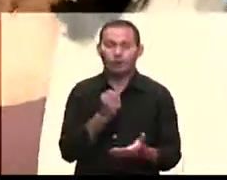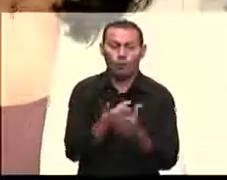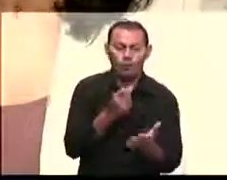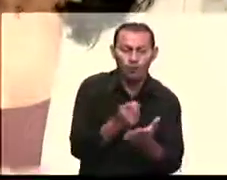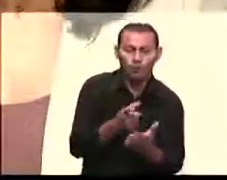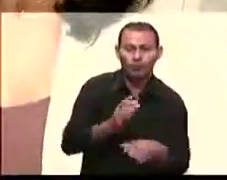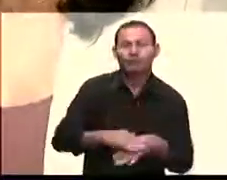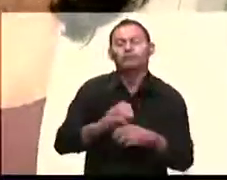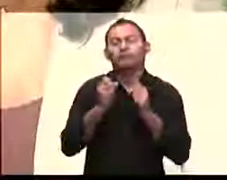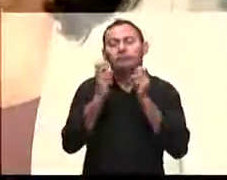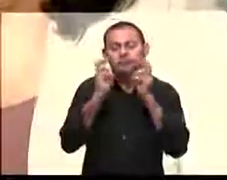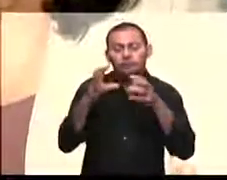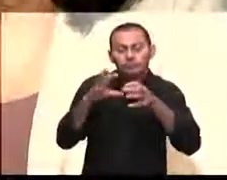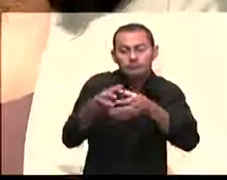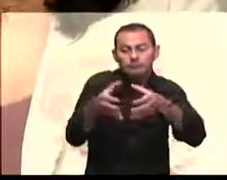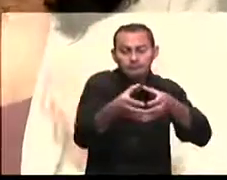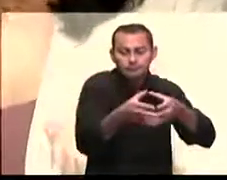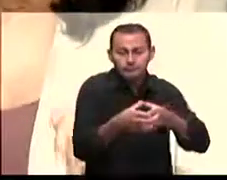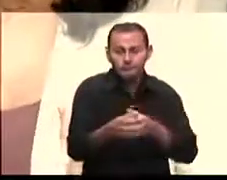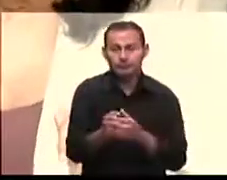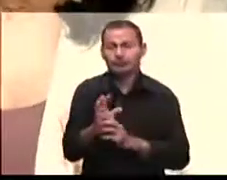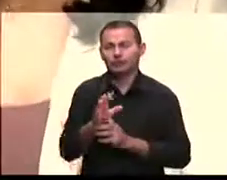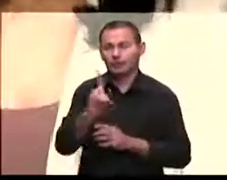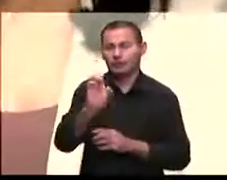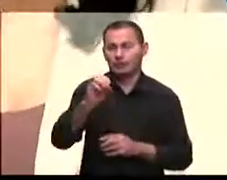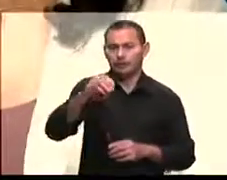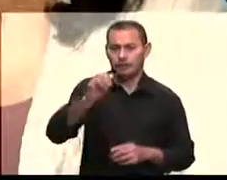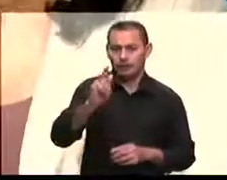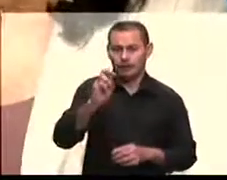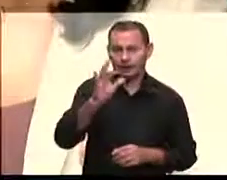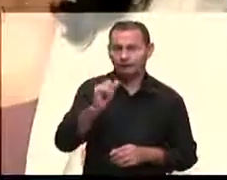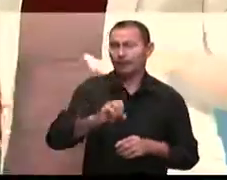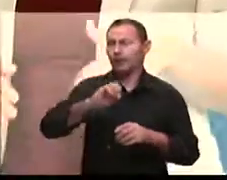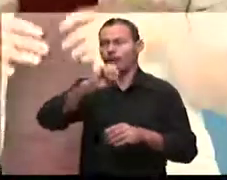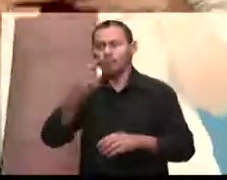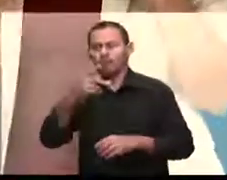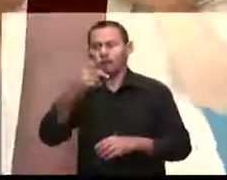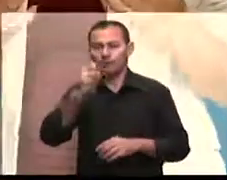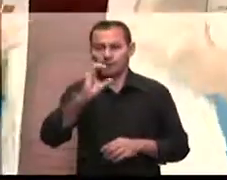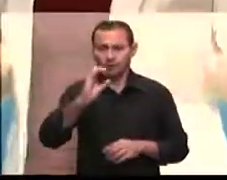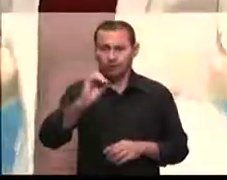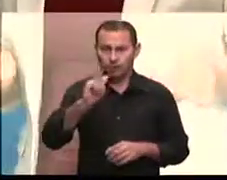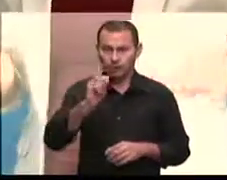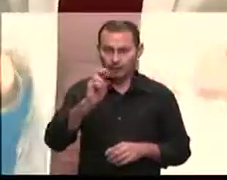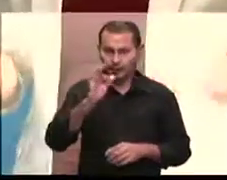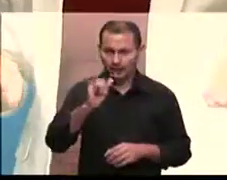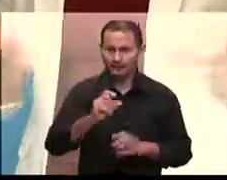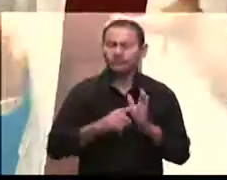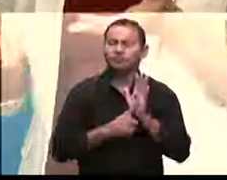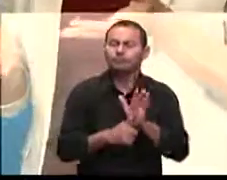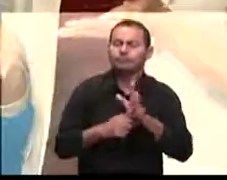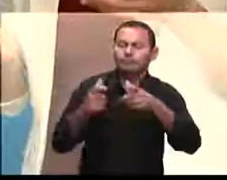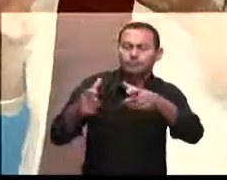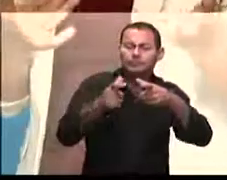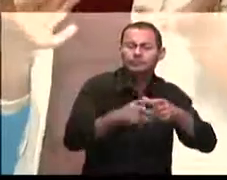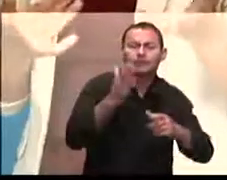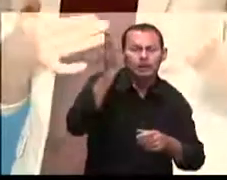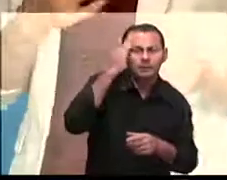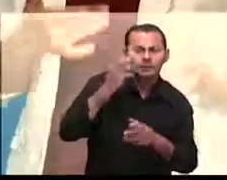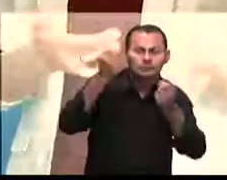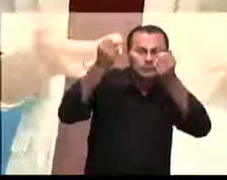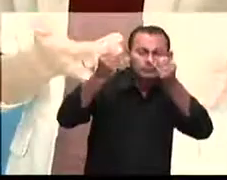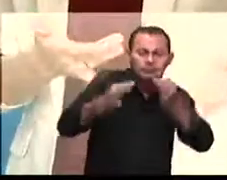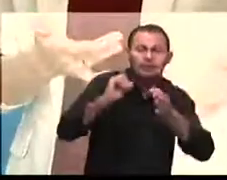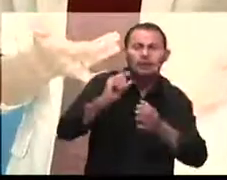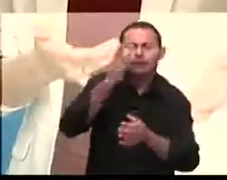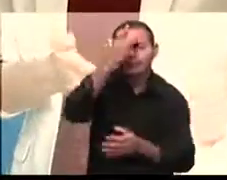e ainda poder categorizá-las como demográficas ou psicográficas. Enquanto o levantamento demográfico identifica e descreve